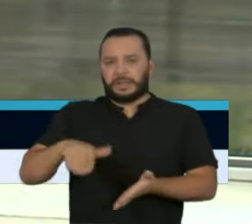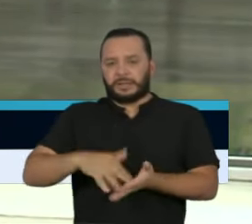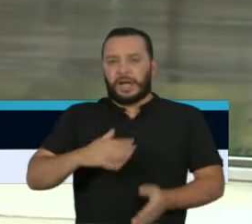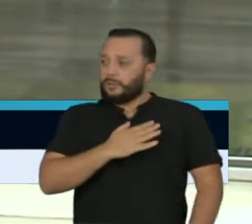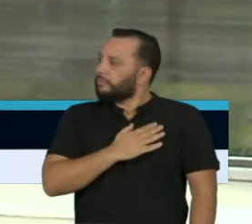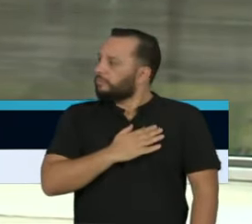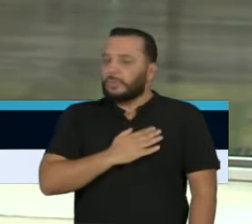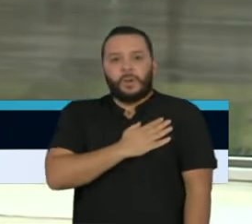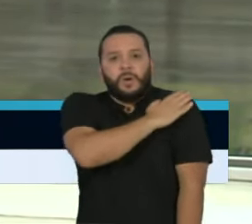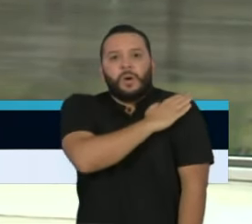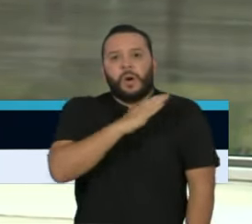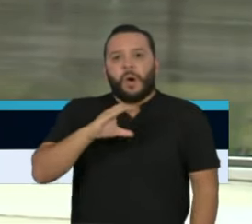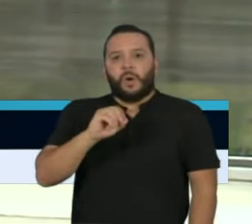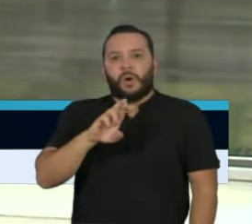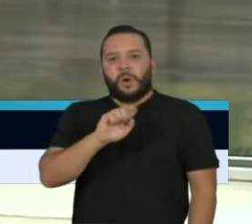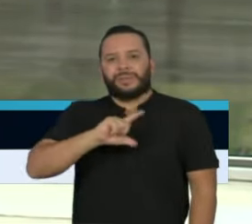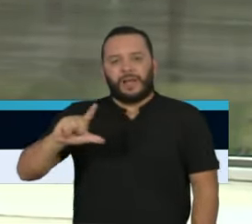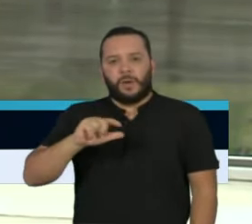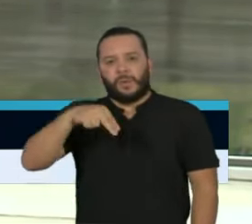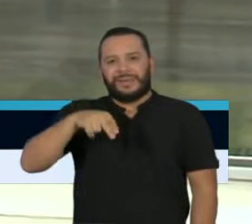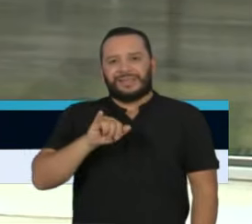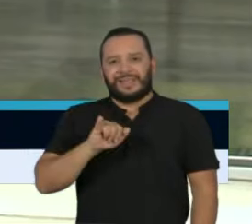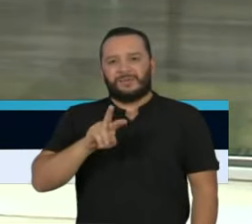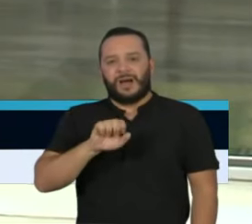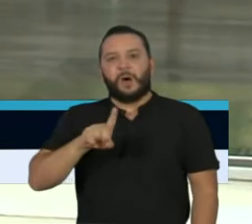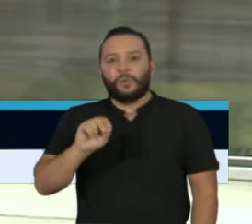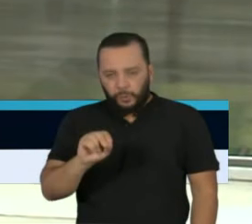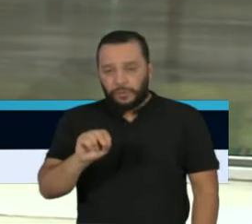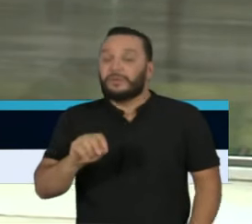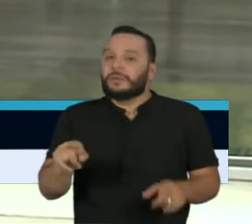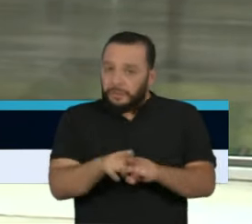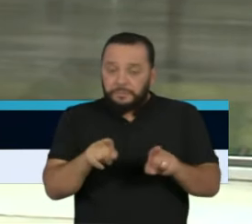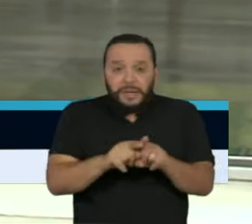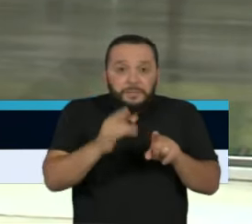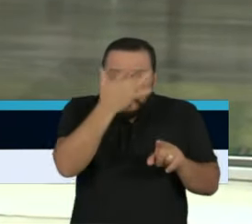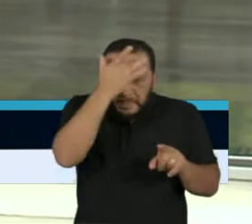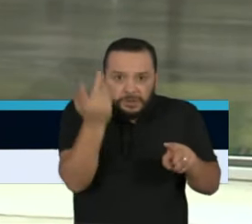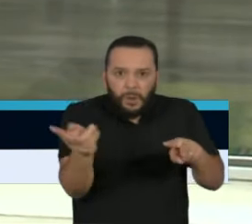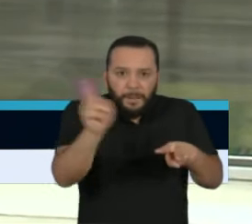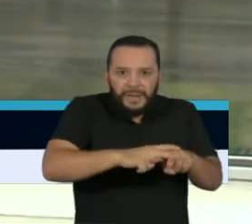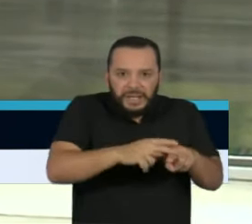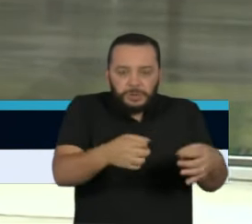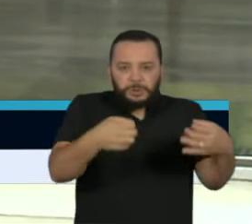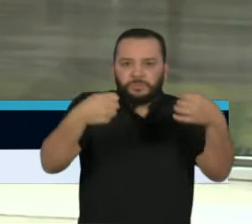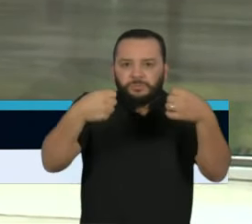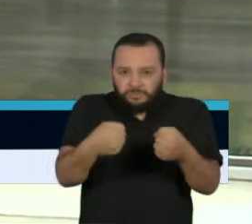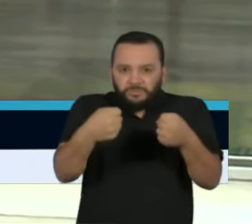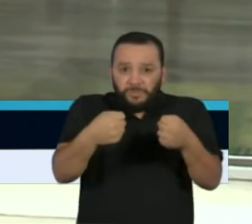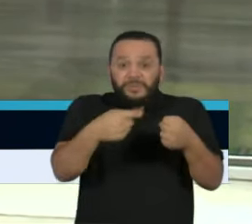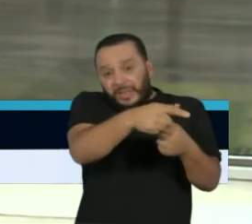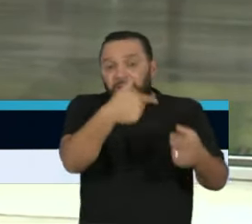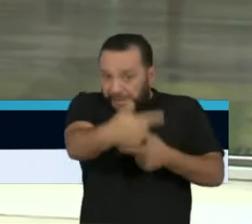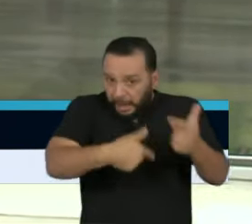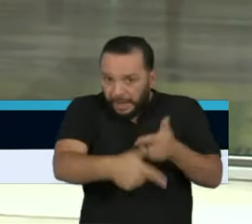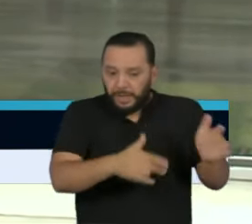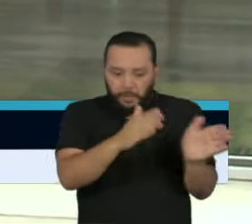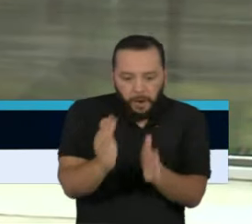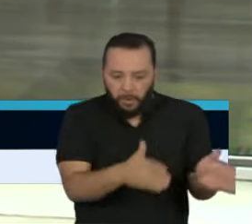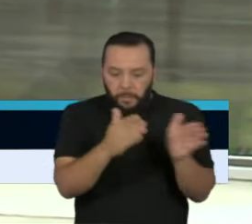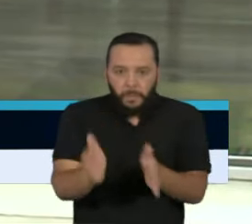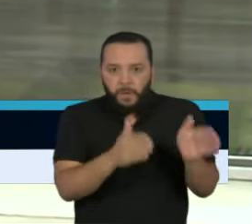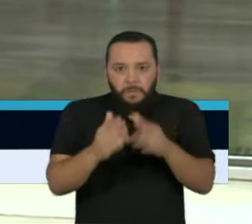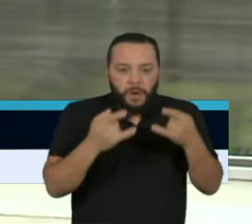Nivaldo, e também os que estão cumprindo sentença, pois cumprindo sentença e confeccionando máscaras,